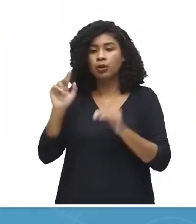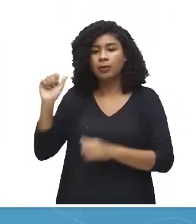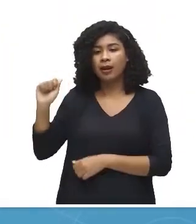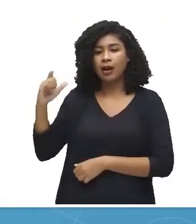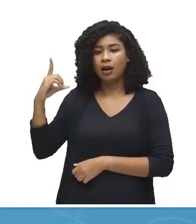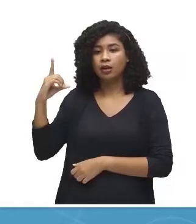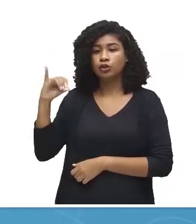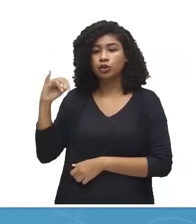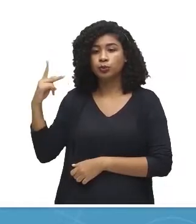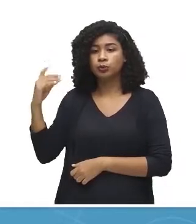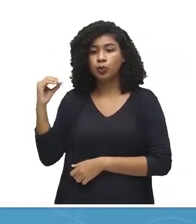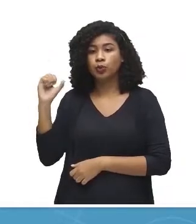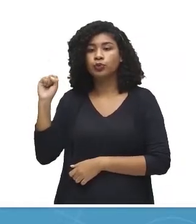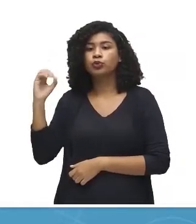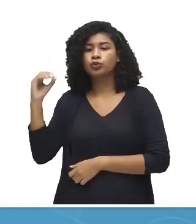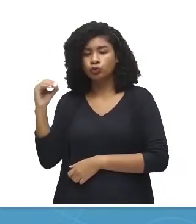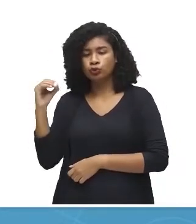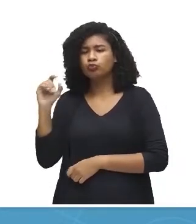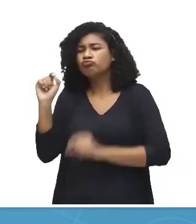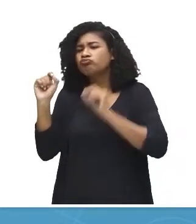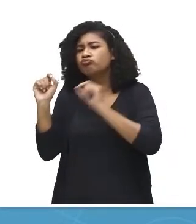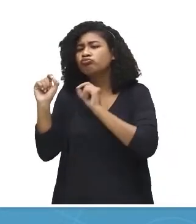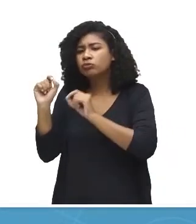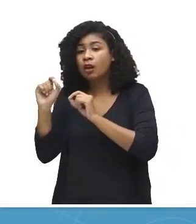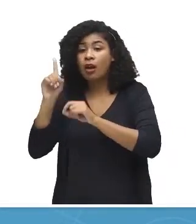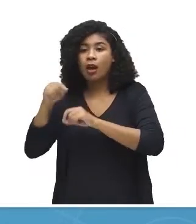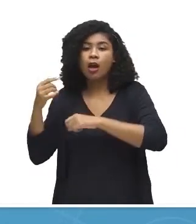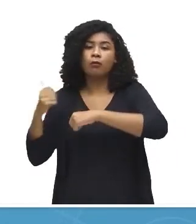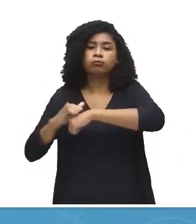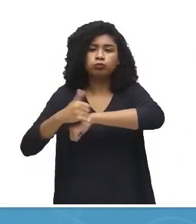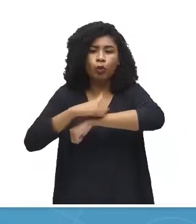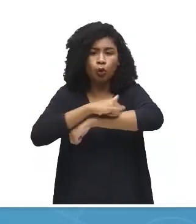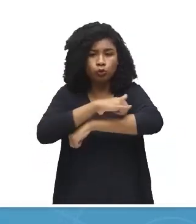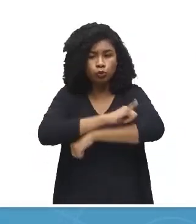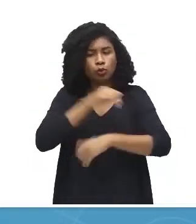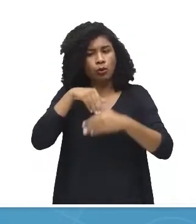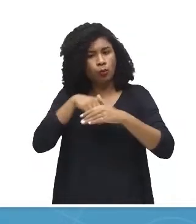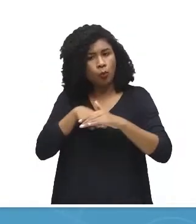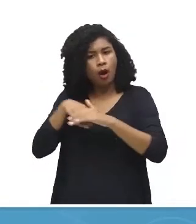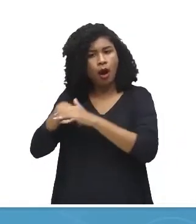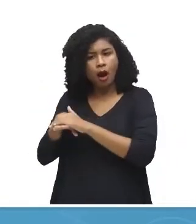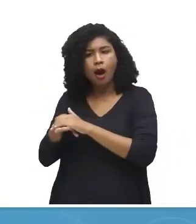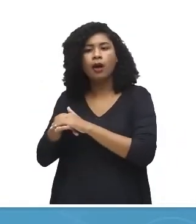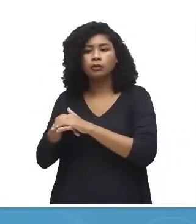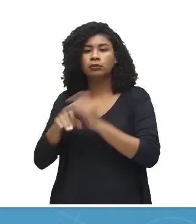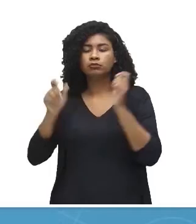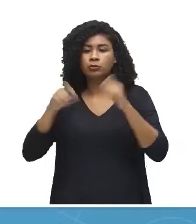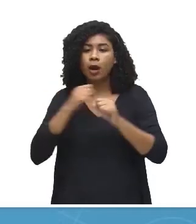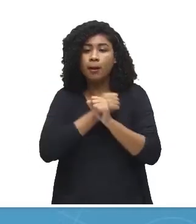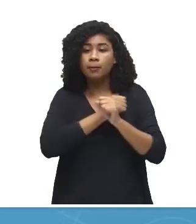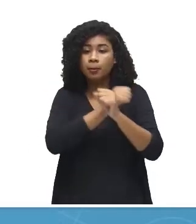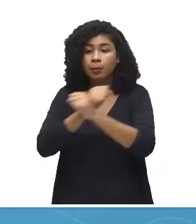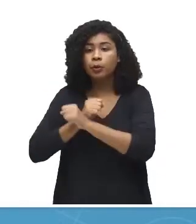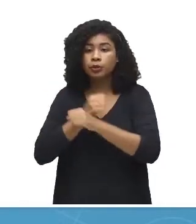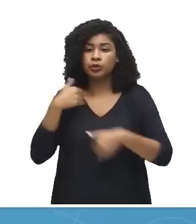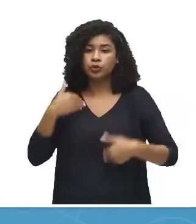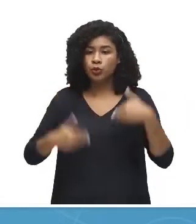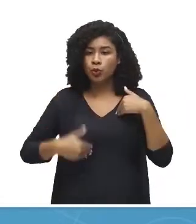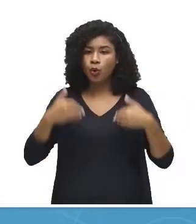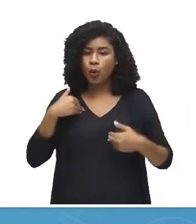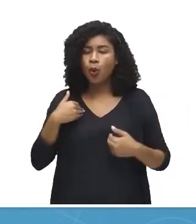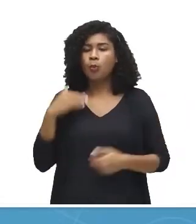guardar ali a gordura. Essa gordura serve para quê? Serve contra choques mecânicos, né, serve para aquecer o